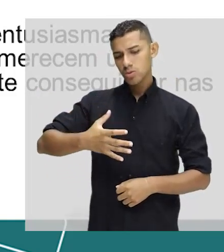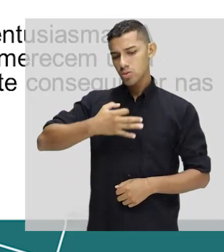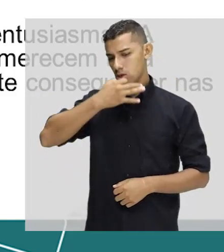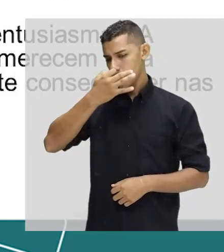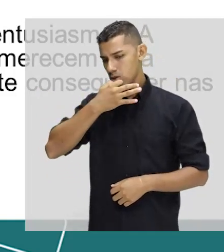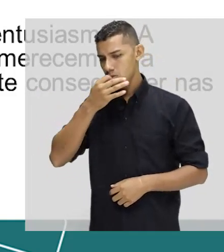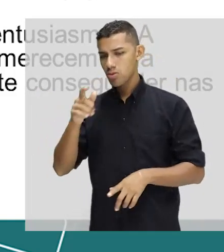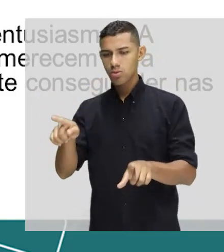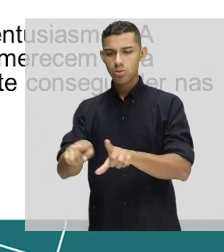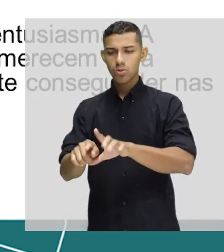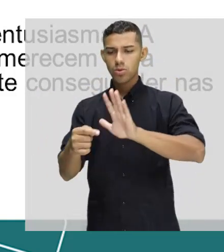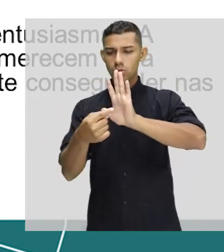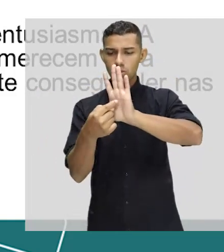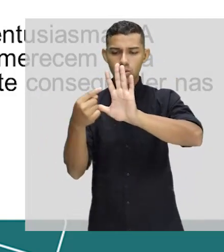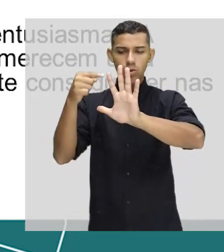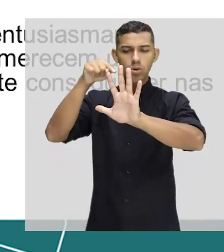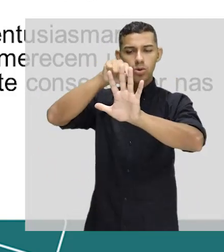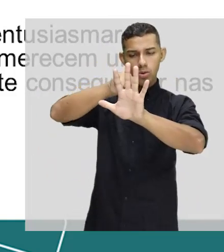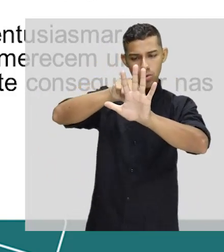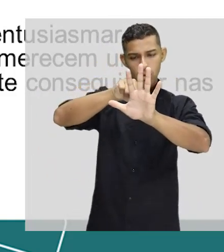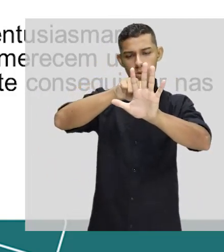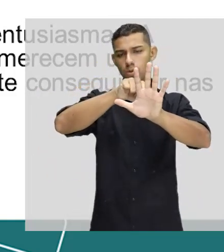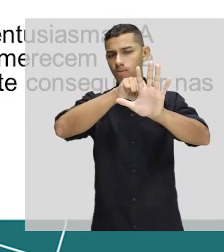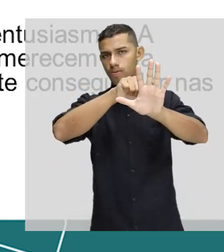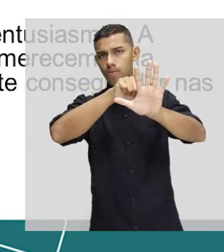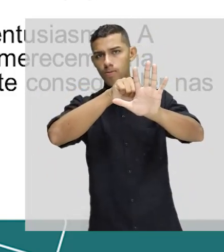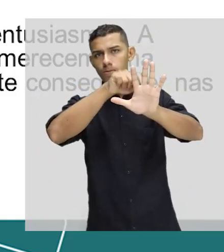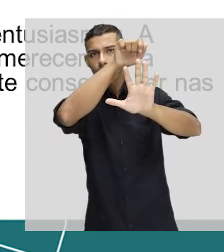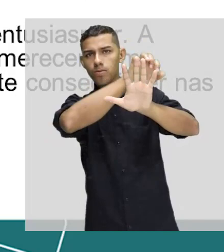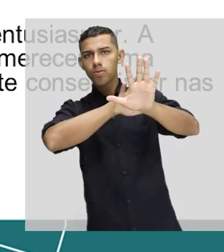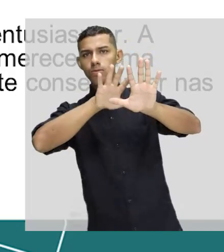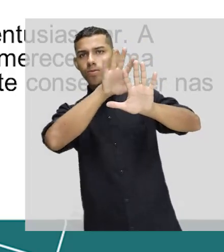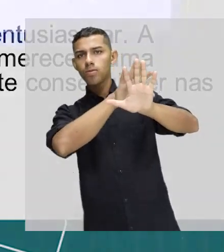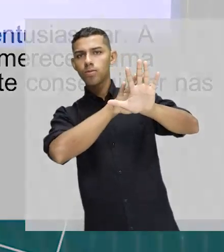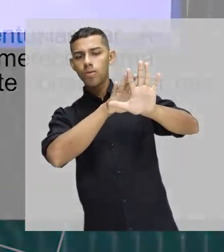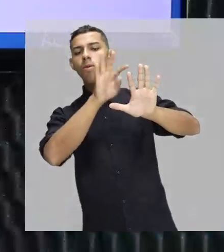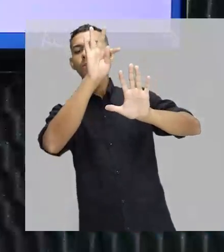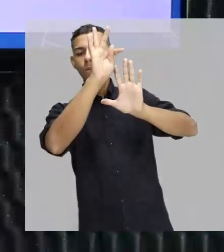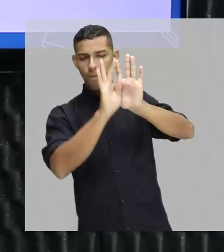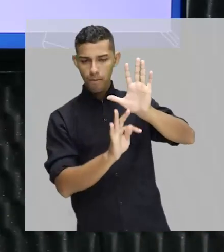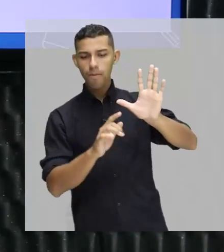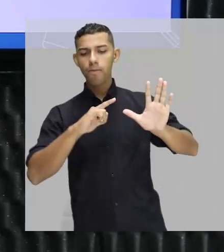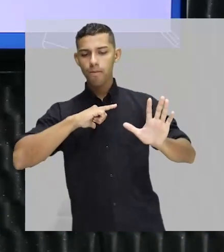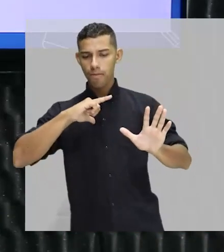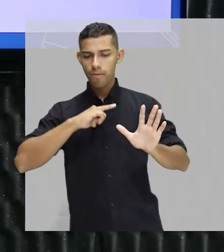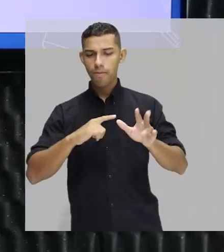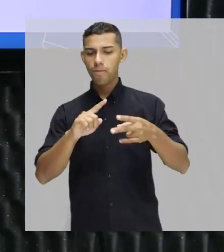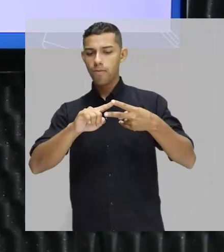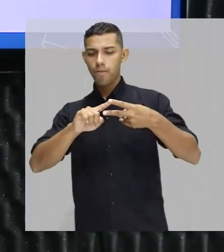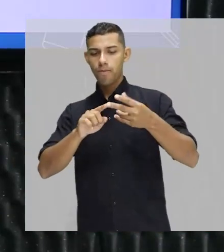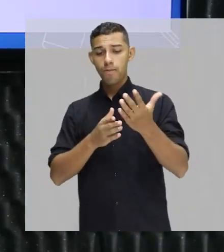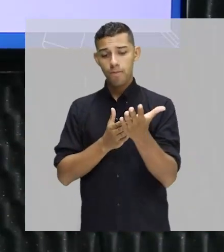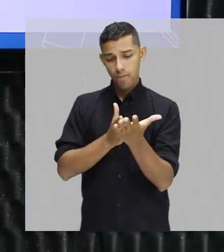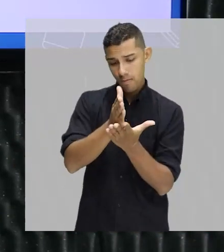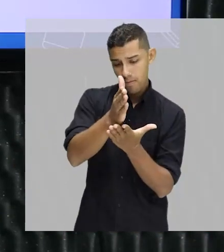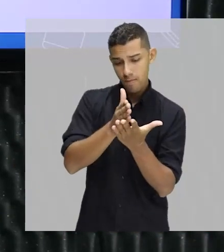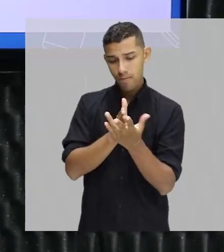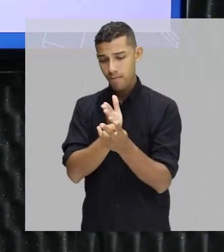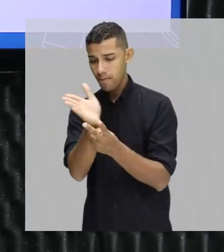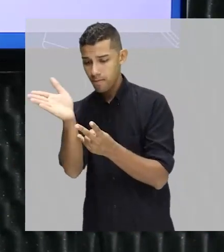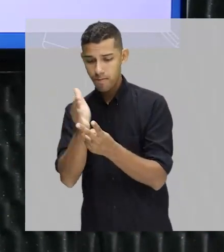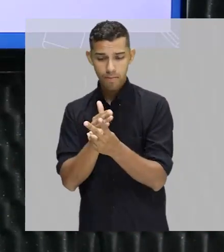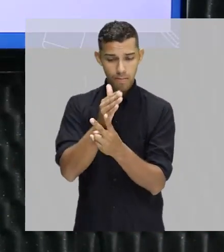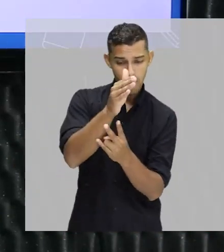de linguagem. Então, vamos ter o tempo todo figuras de linguagem nos textos publicitários. Ambiguidades, frases